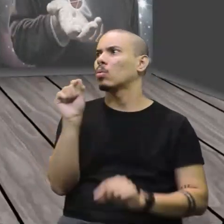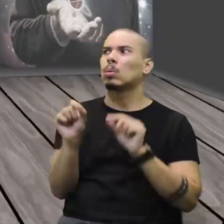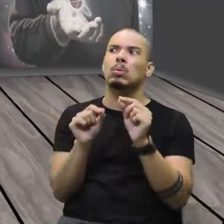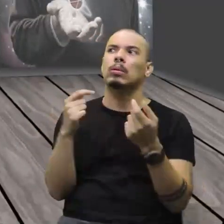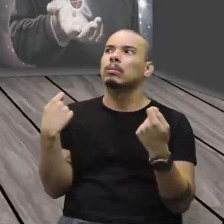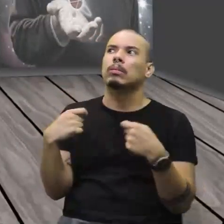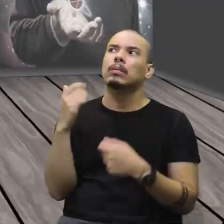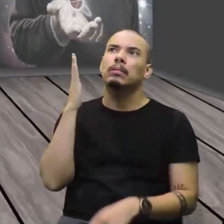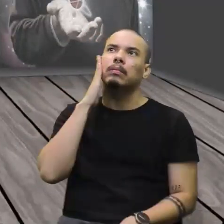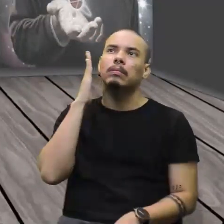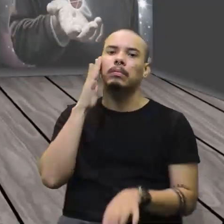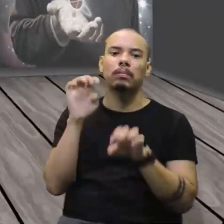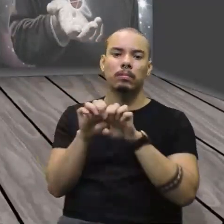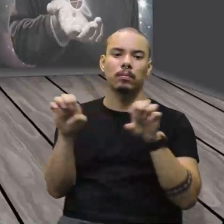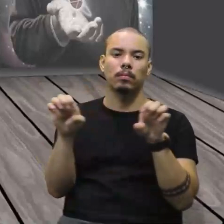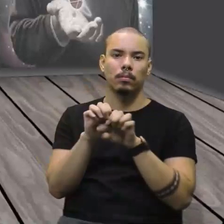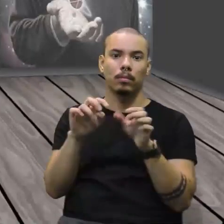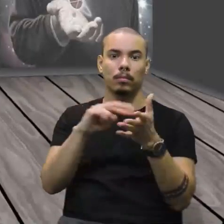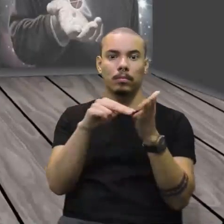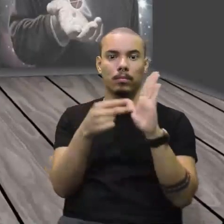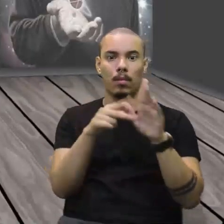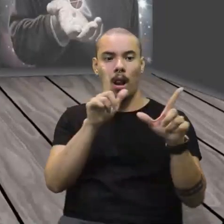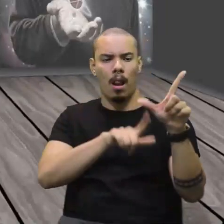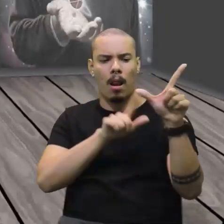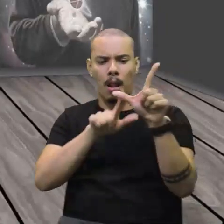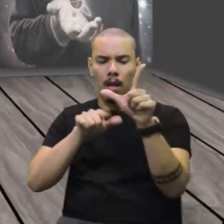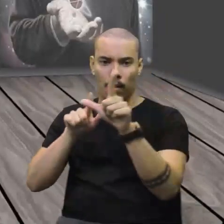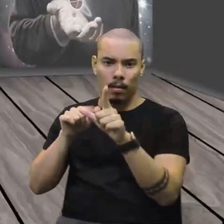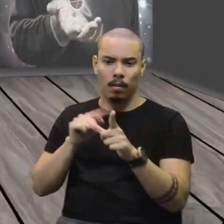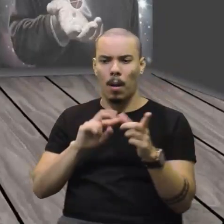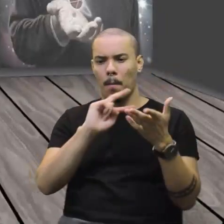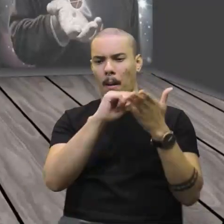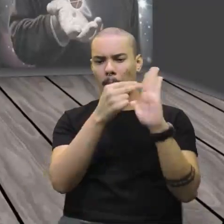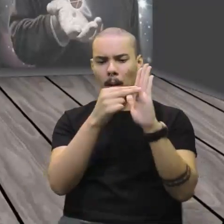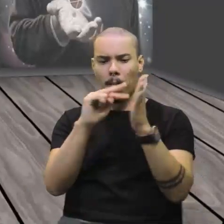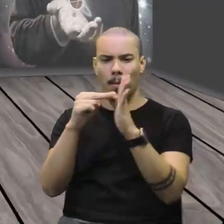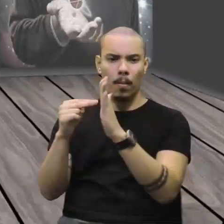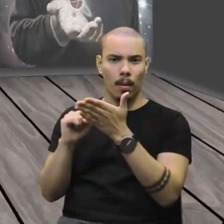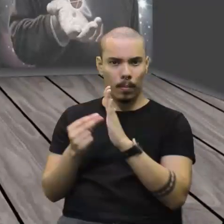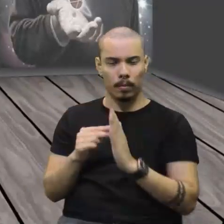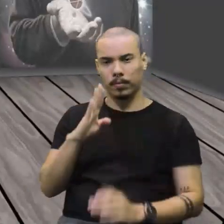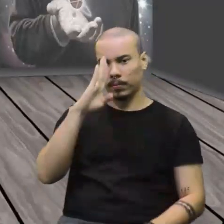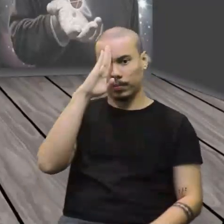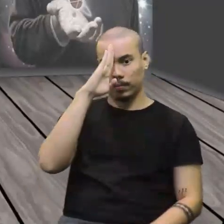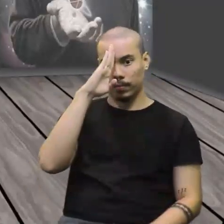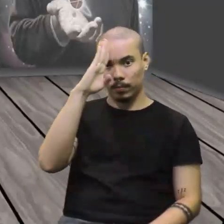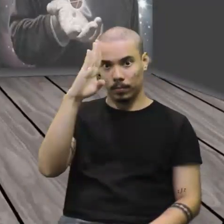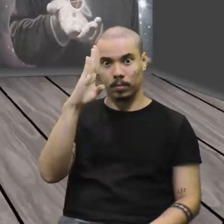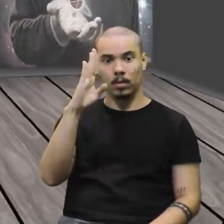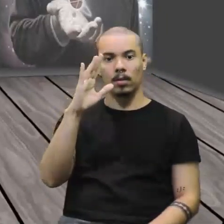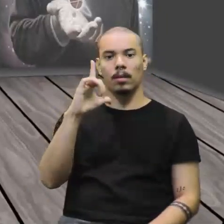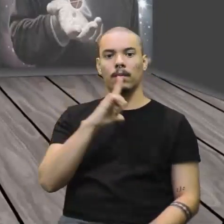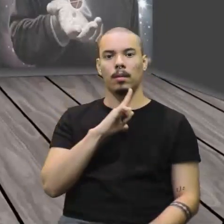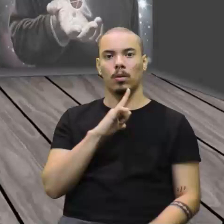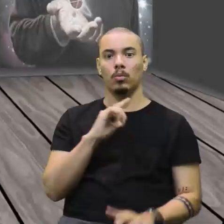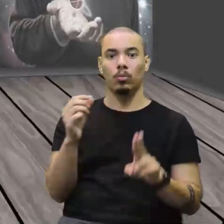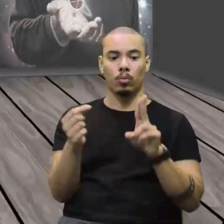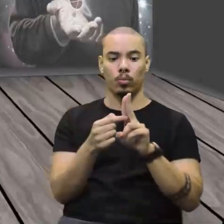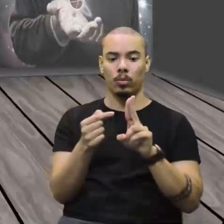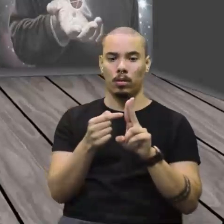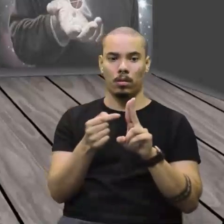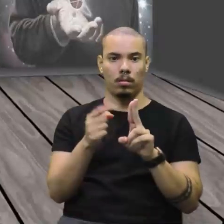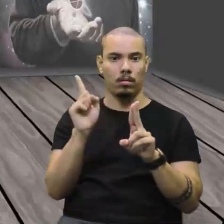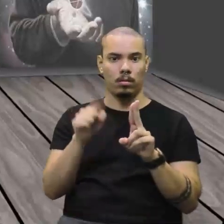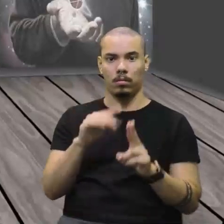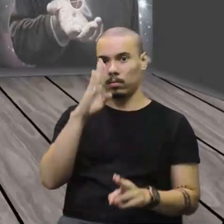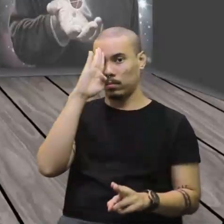saber da equação? Lógico, o significado das letras, saber o que cada uma representa, principalmente a unidade. É o mais essencial para